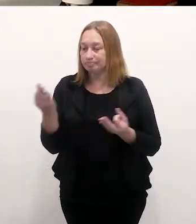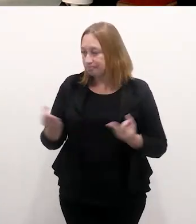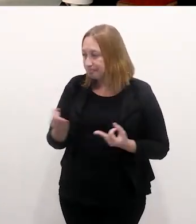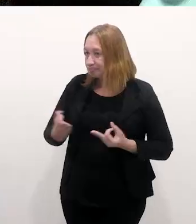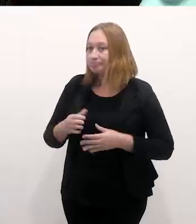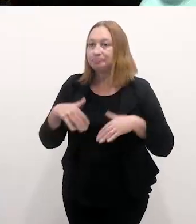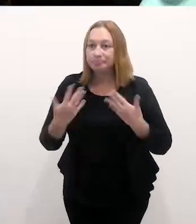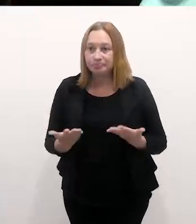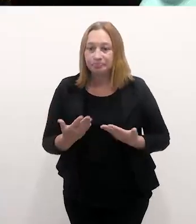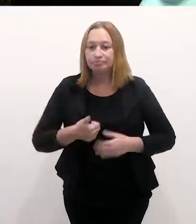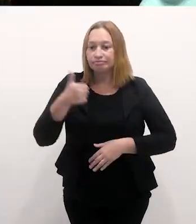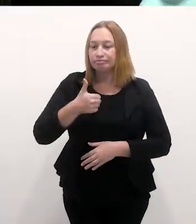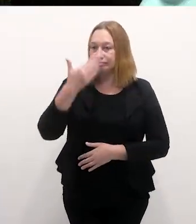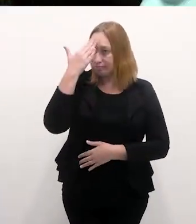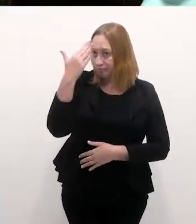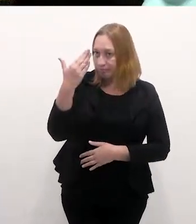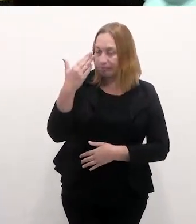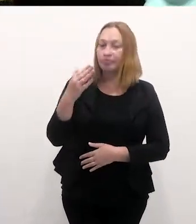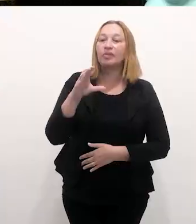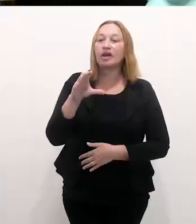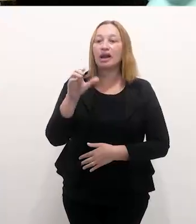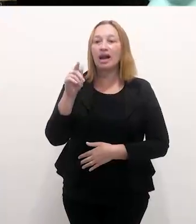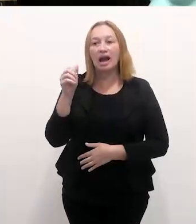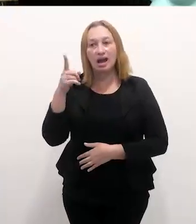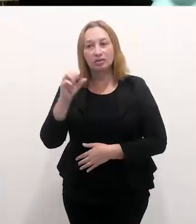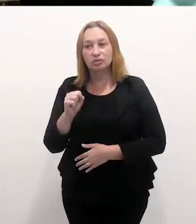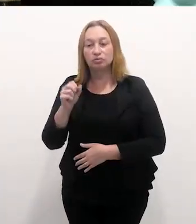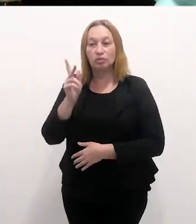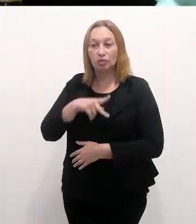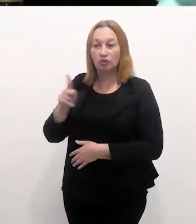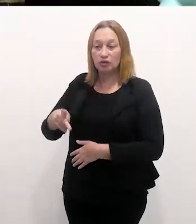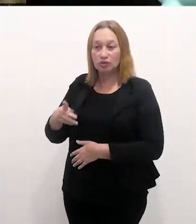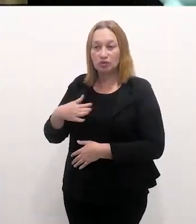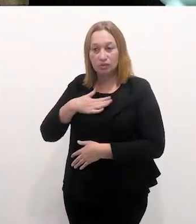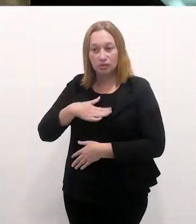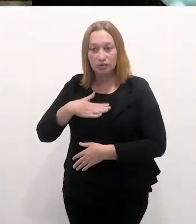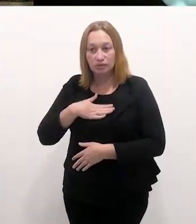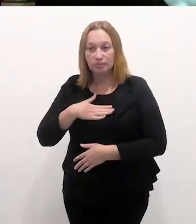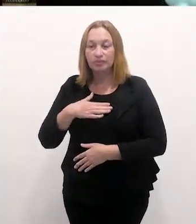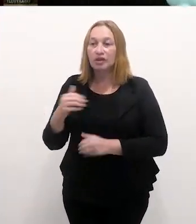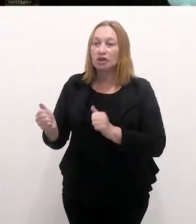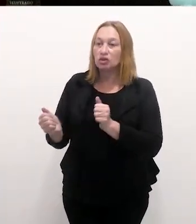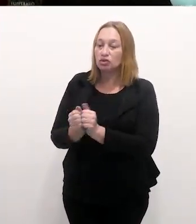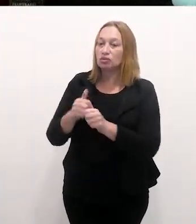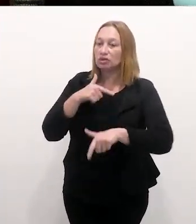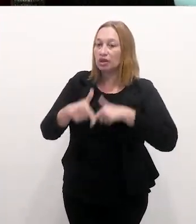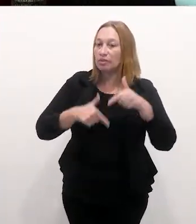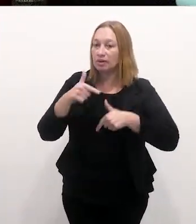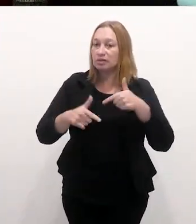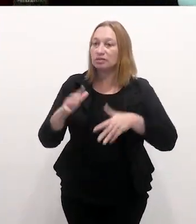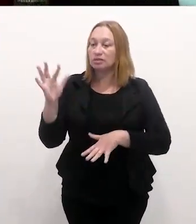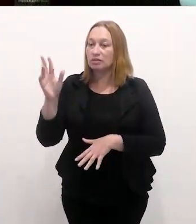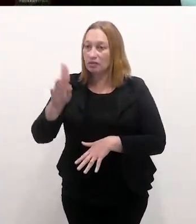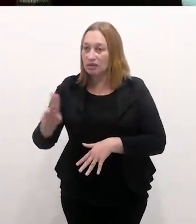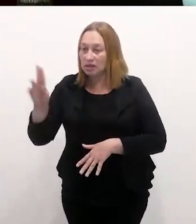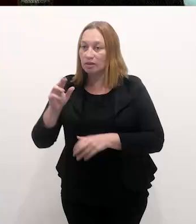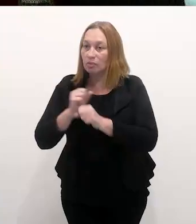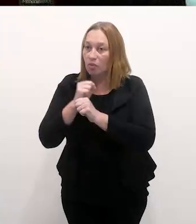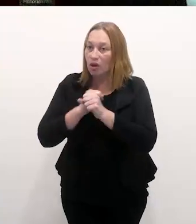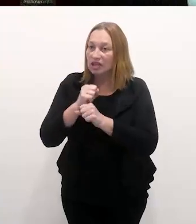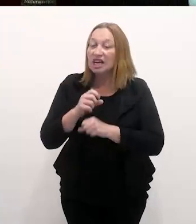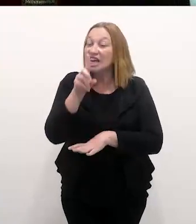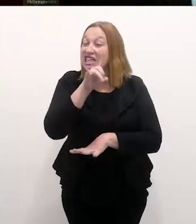data. Perfeito. Então, primeiramente, agradeço ao Carlos Nicodemos, meu professor fraterno. Trabalhamos juntos na universidade por longos